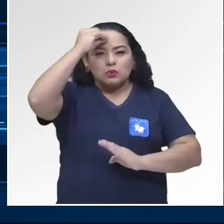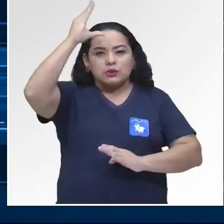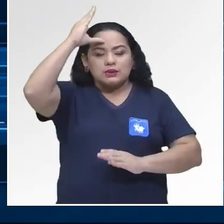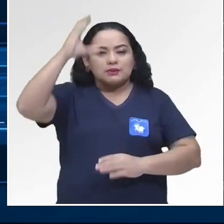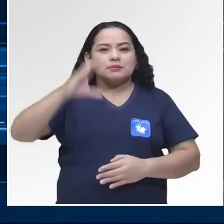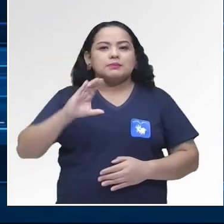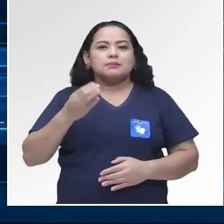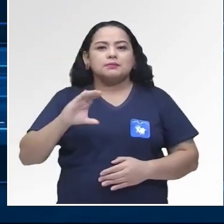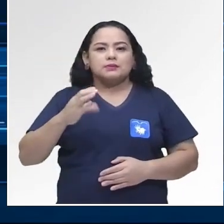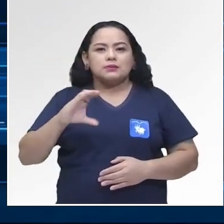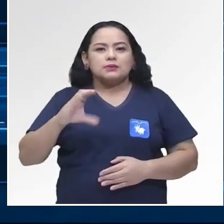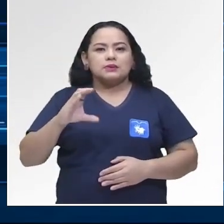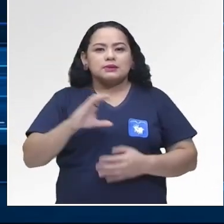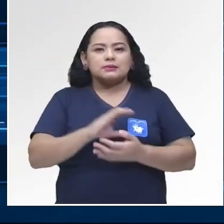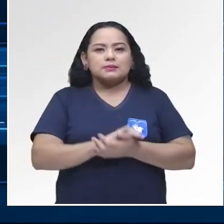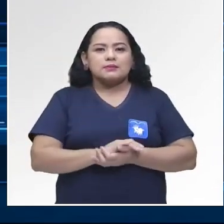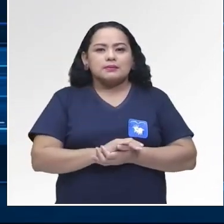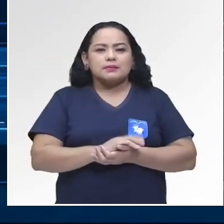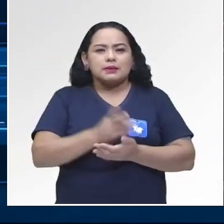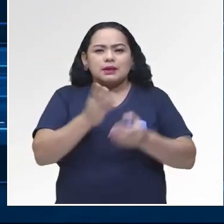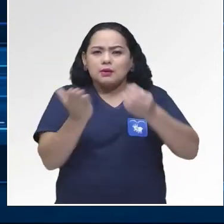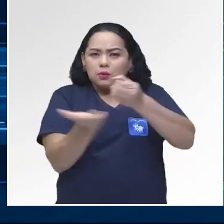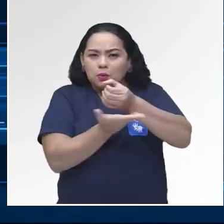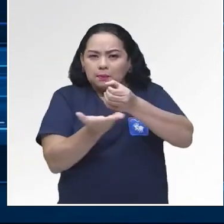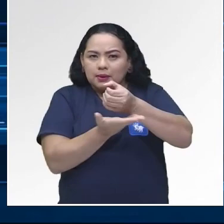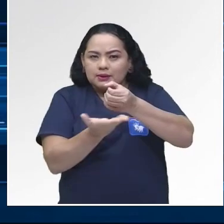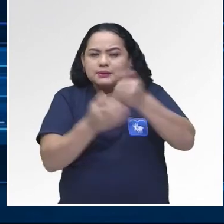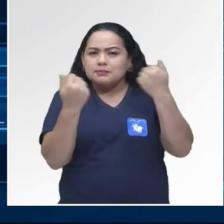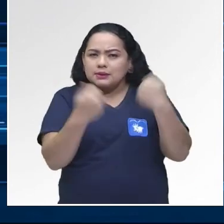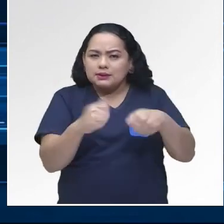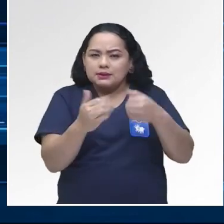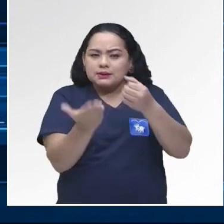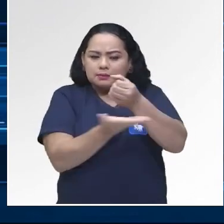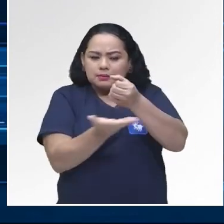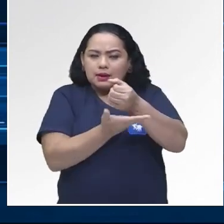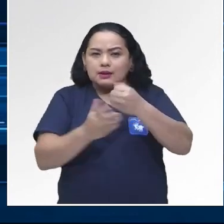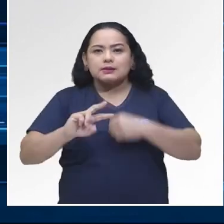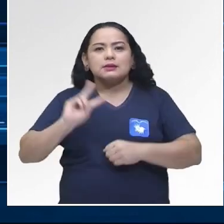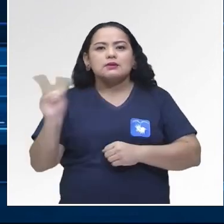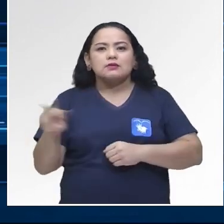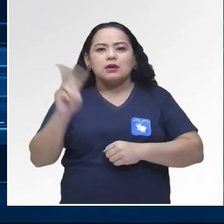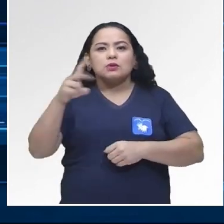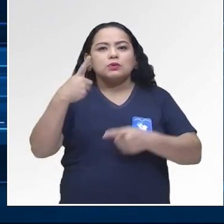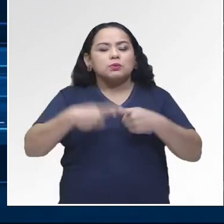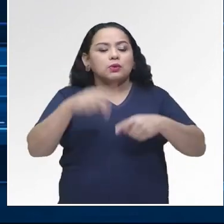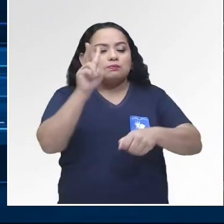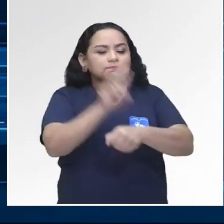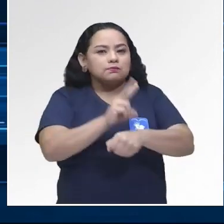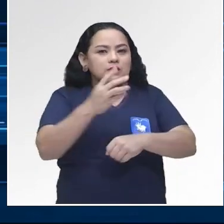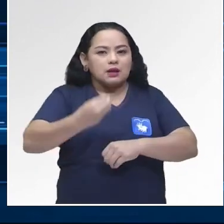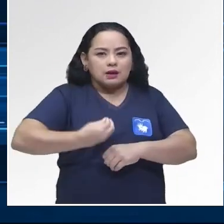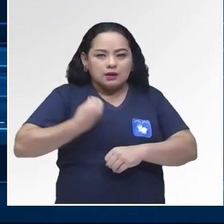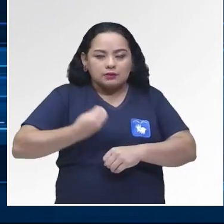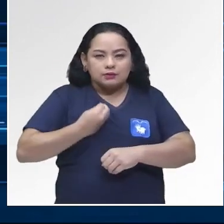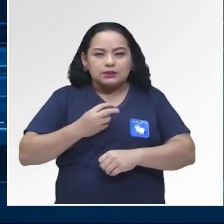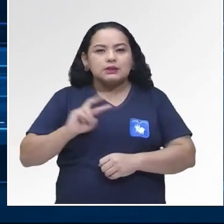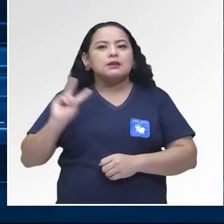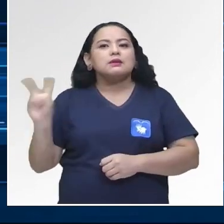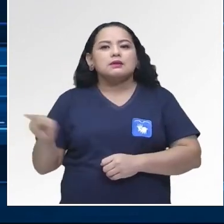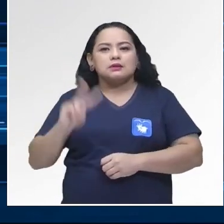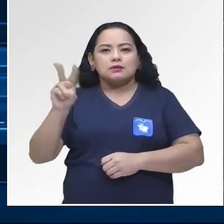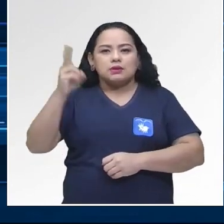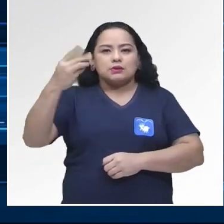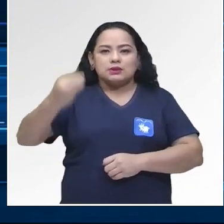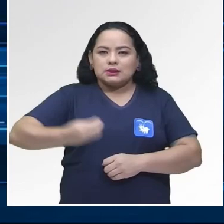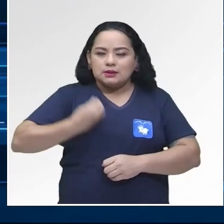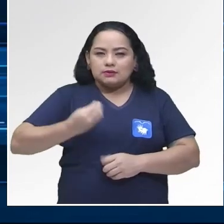científico ele tem que ser pautado em valores que preservem a vida, né, que valorizem a vida